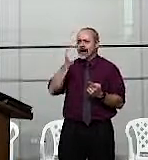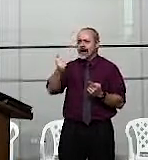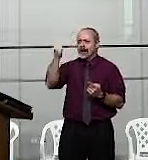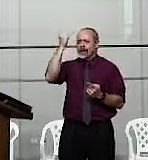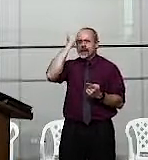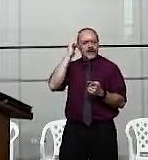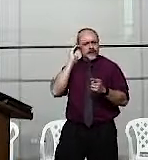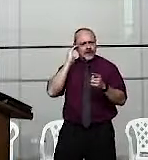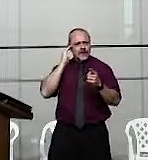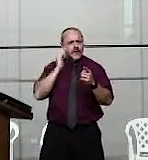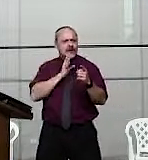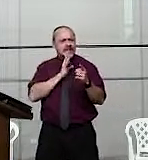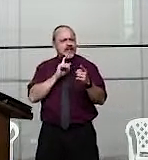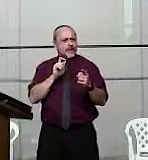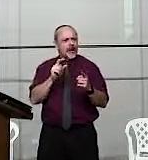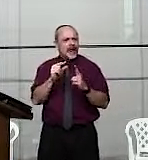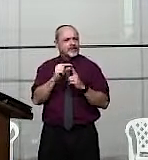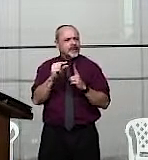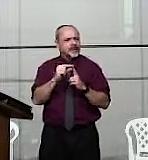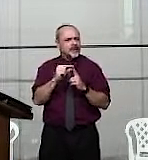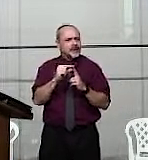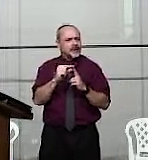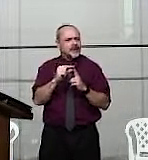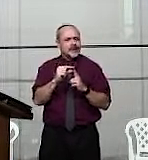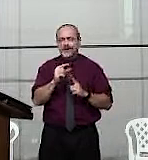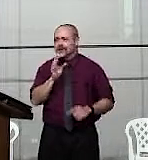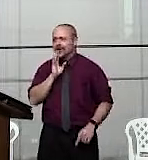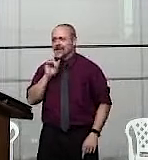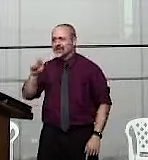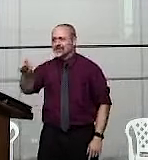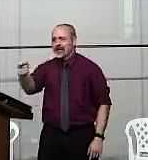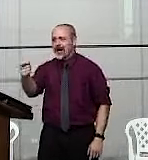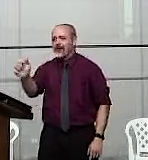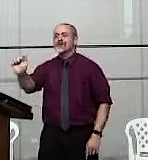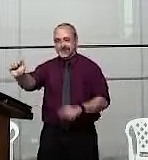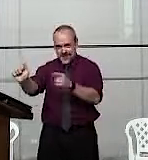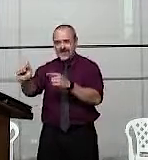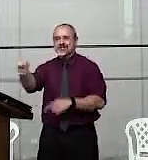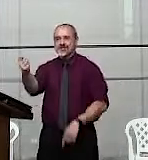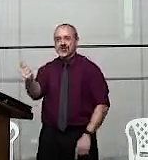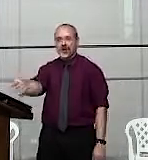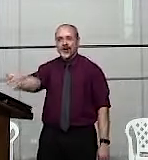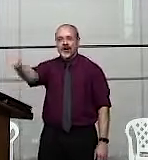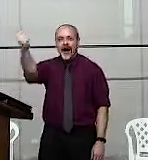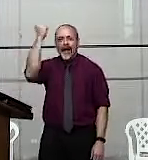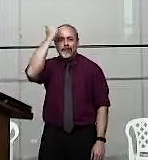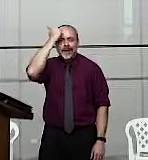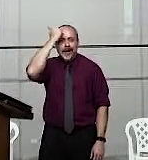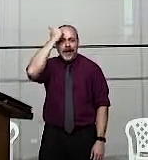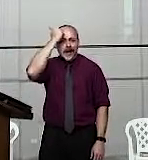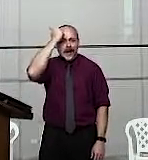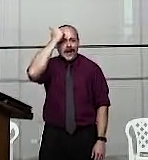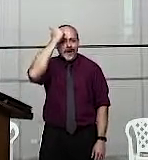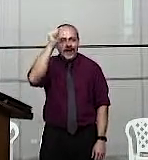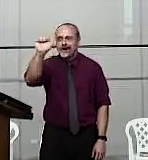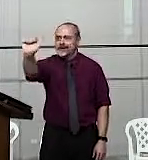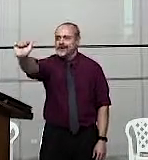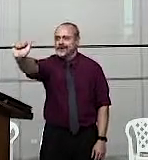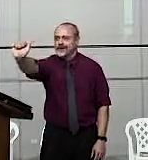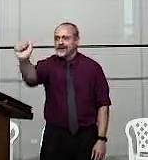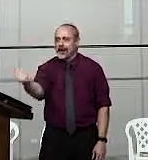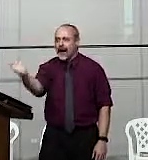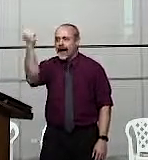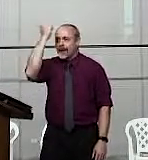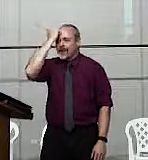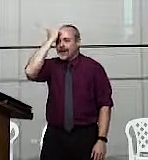Arrepender. Conhece a palavra? Conhece o sinal? Sinaliza junto comigo. Arrepender.